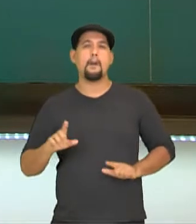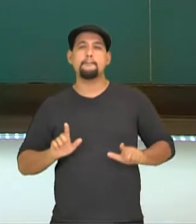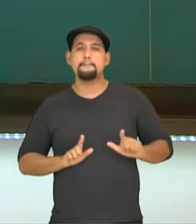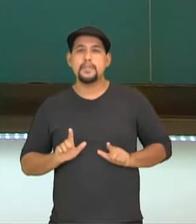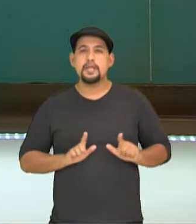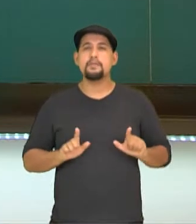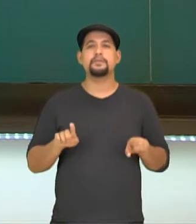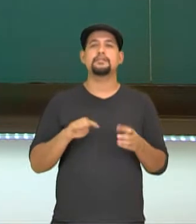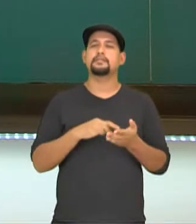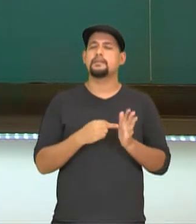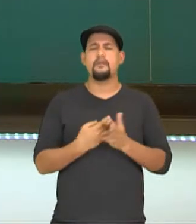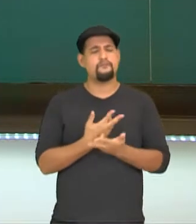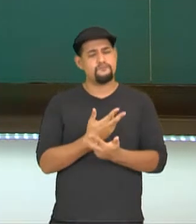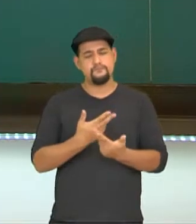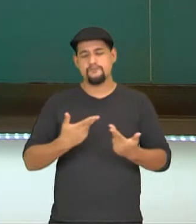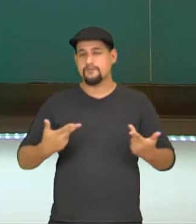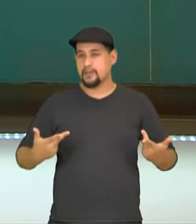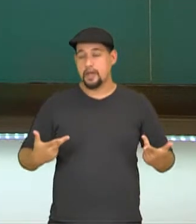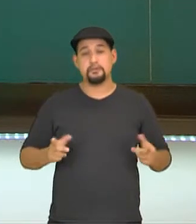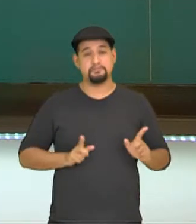que son muchos.